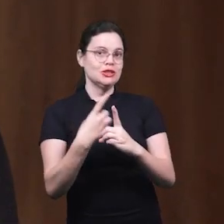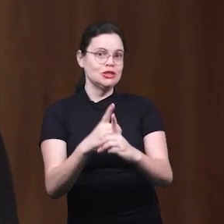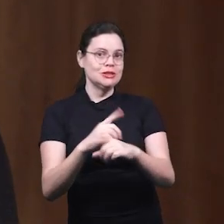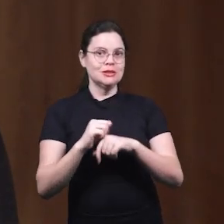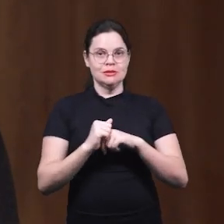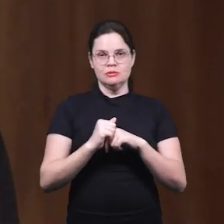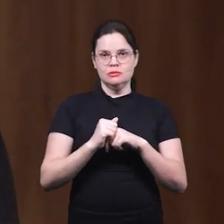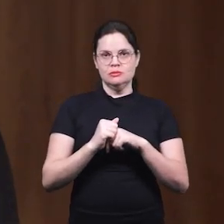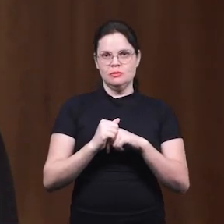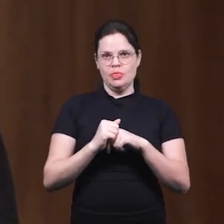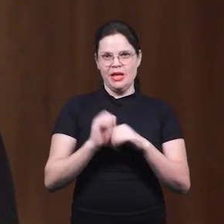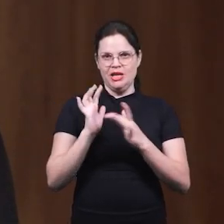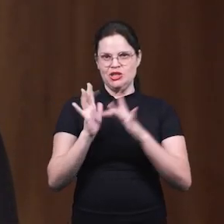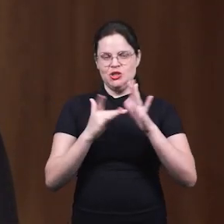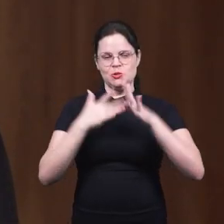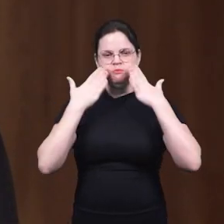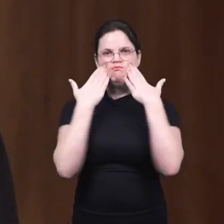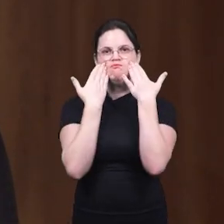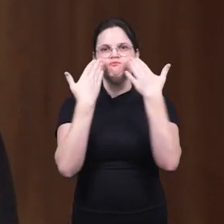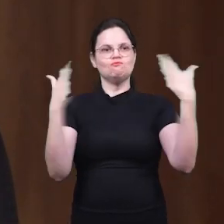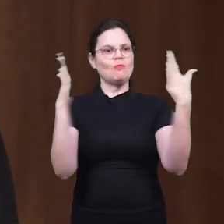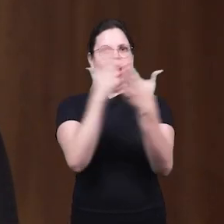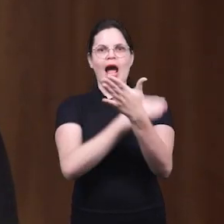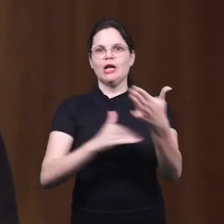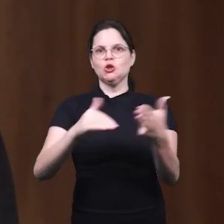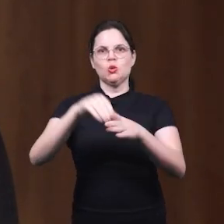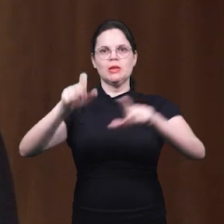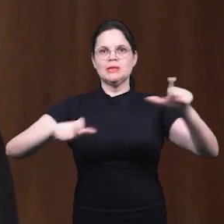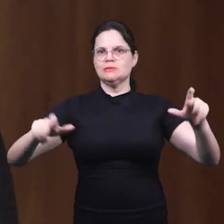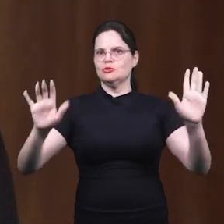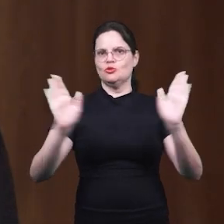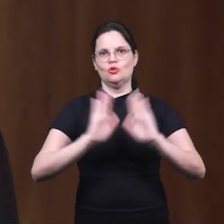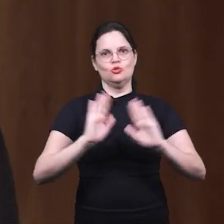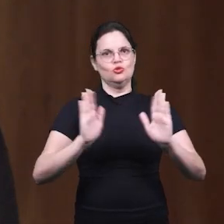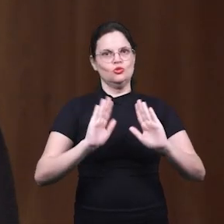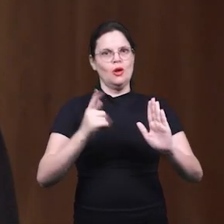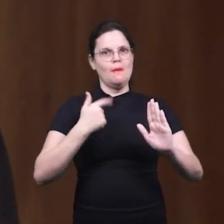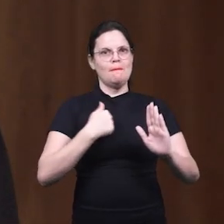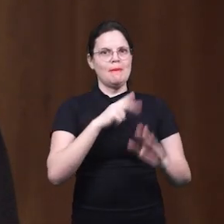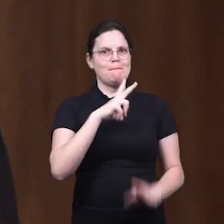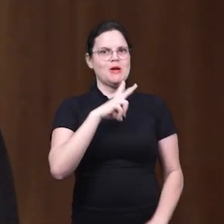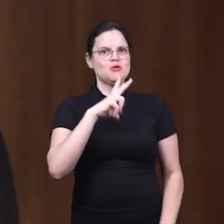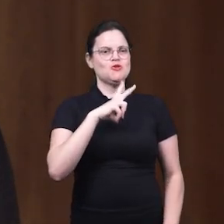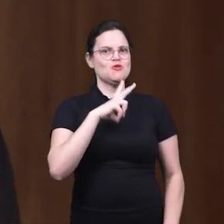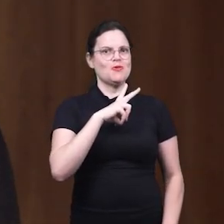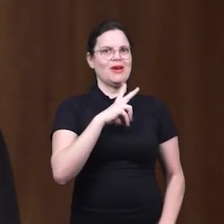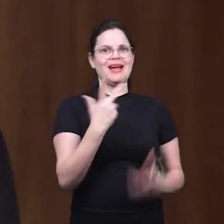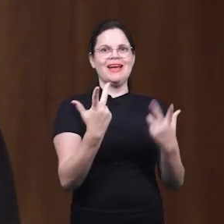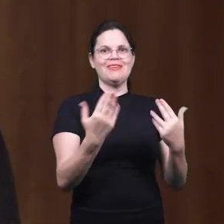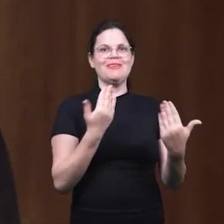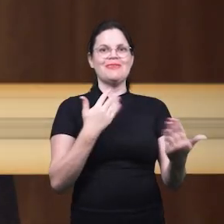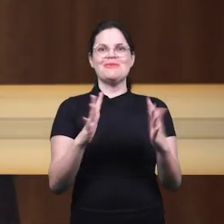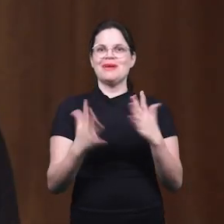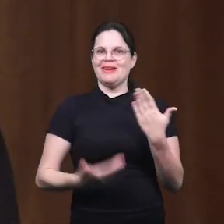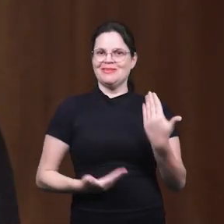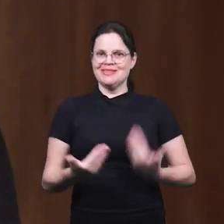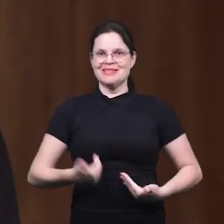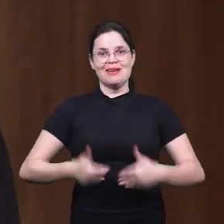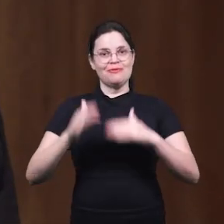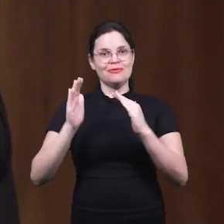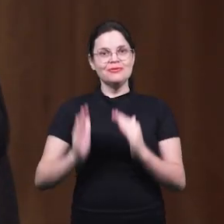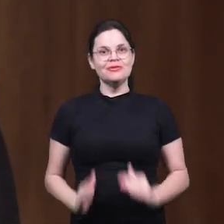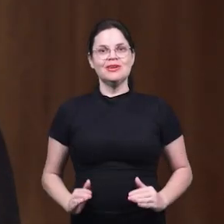Caifás, não se preocupou em aparecer para o Império Romano, mas ele apareceu para a sua igreja. E hoje nós